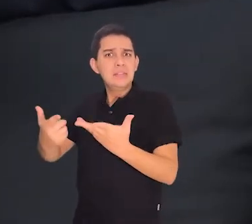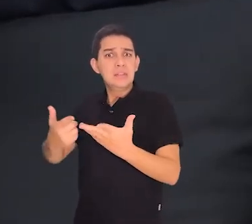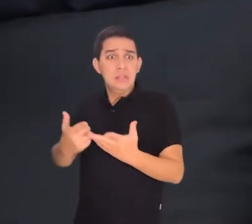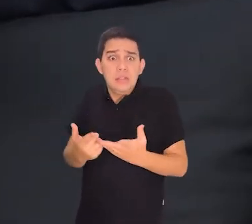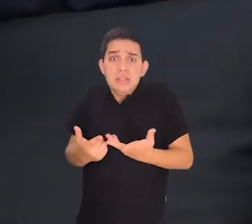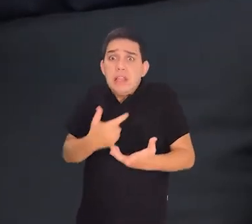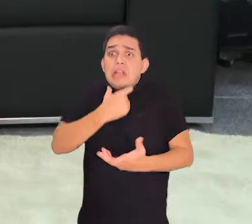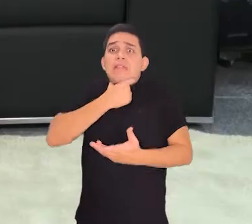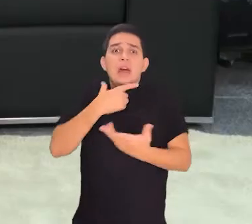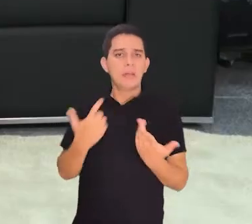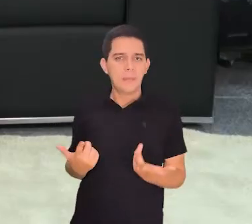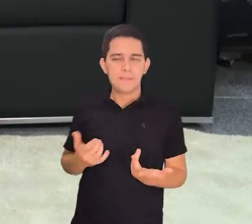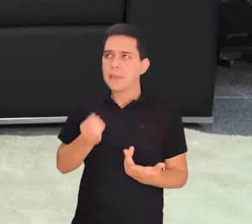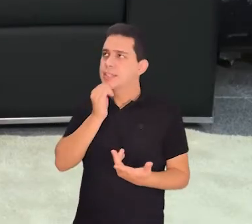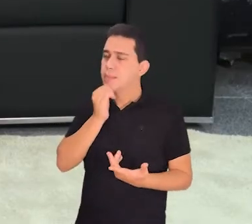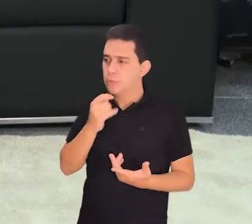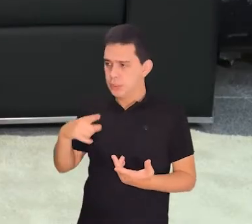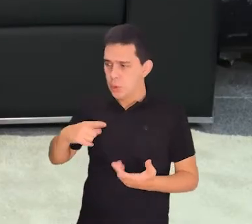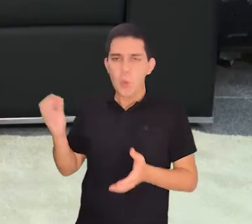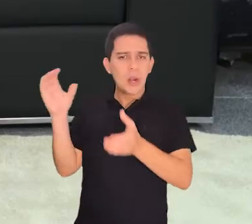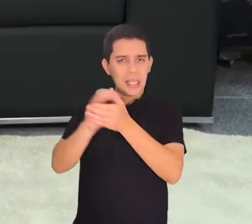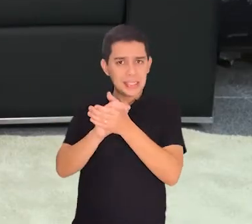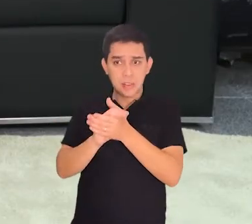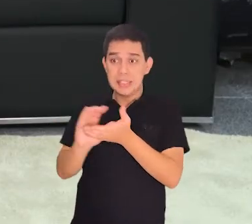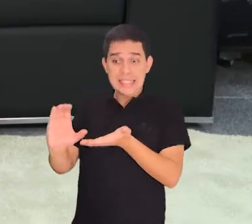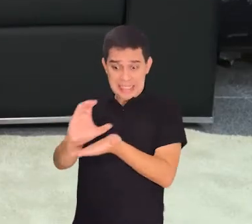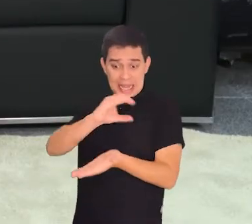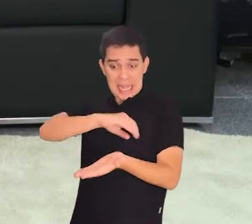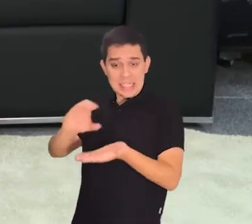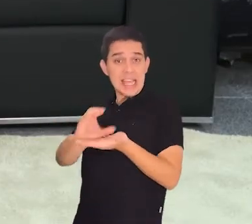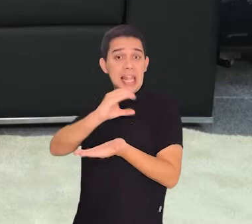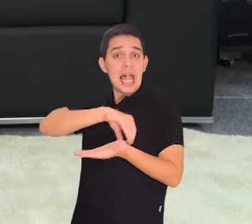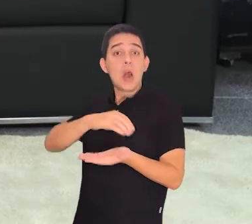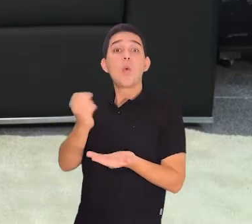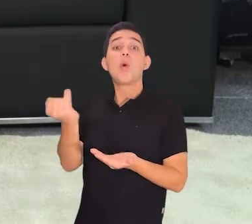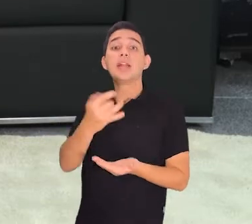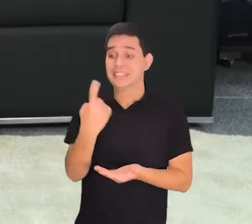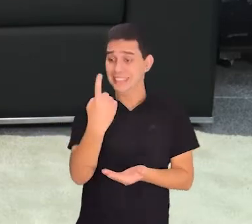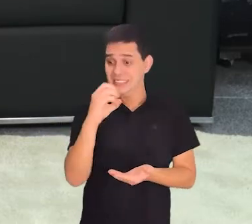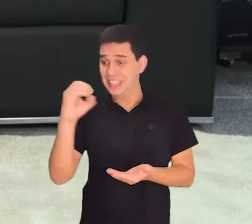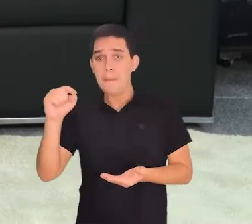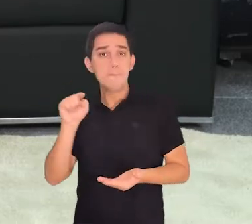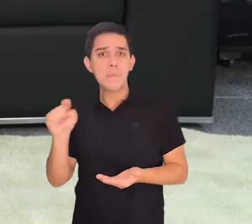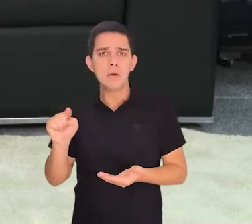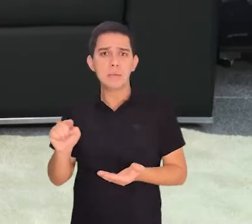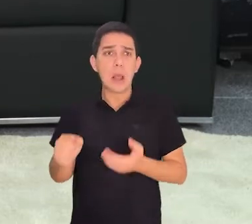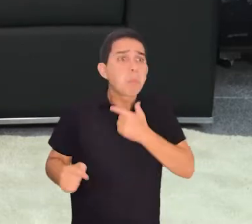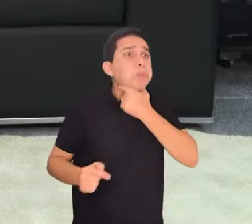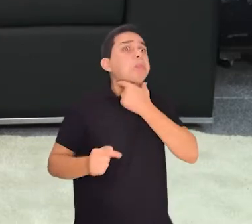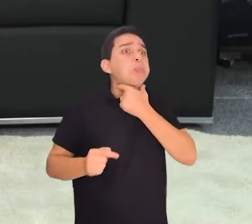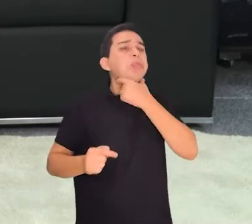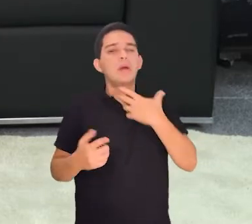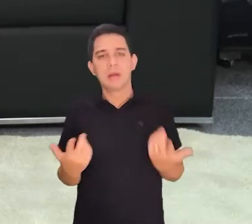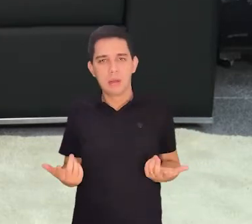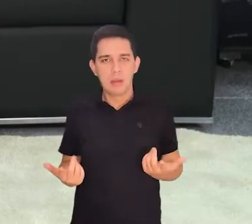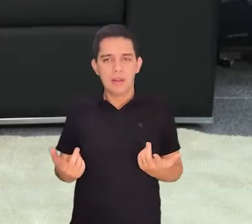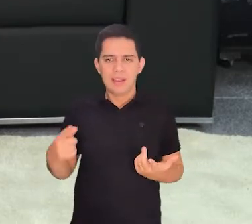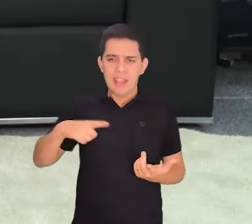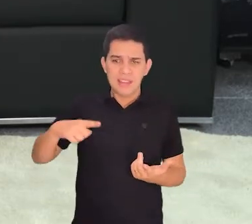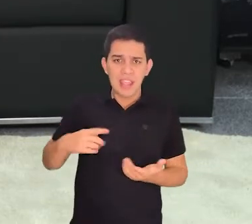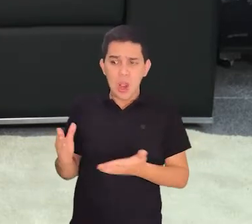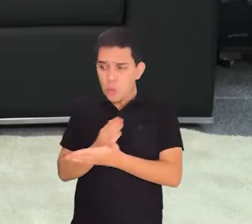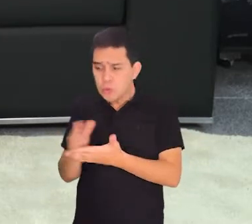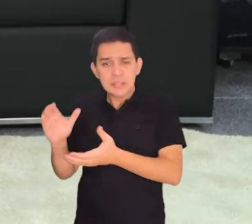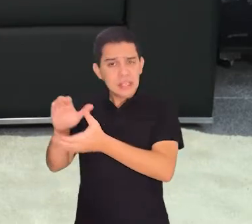recente de um casal que ganha mais de 100 mil absolutamente endividado. E nós temos clientes que ganham 3, 4, 5 mil reais